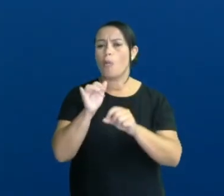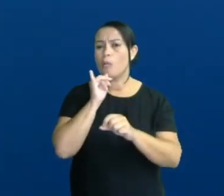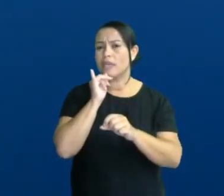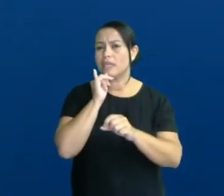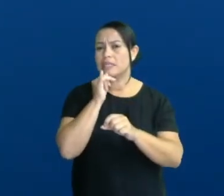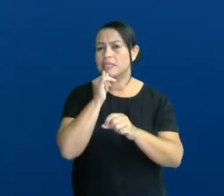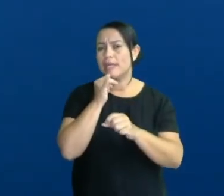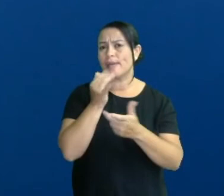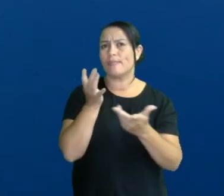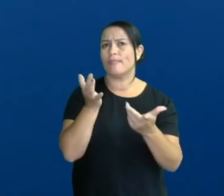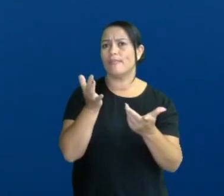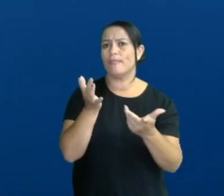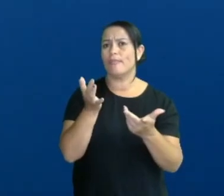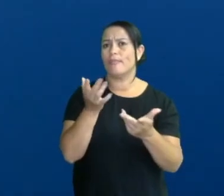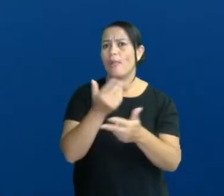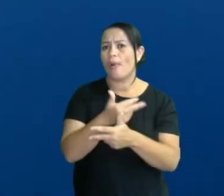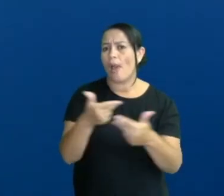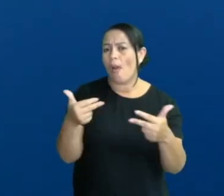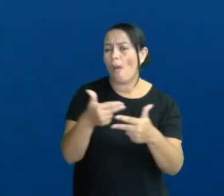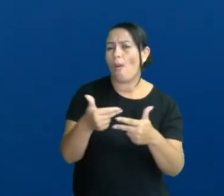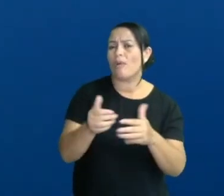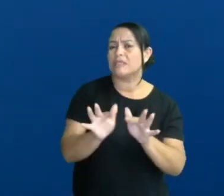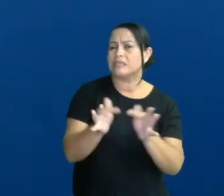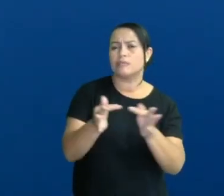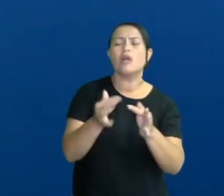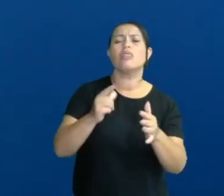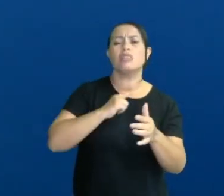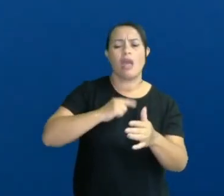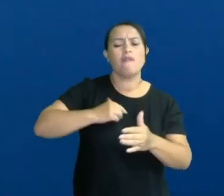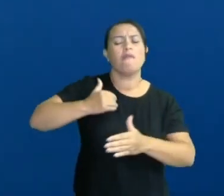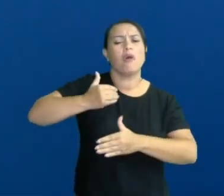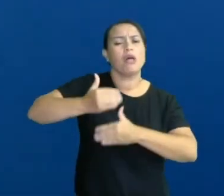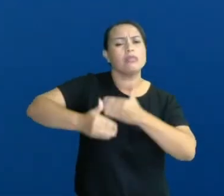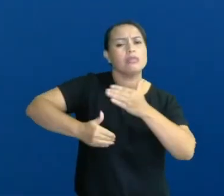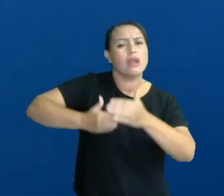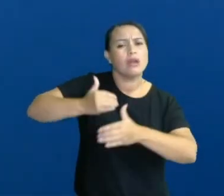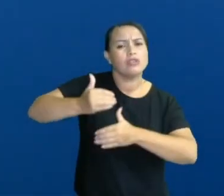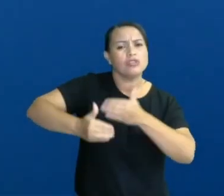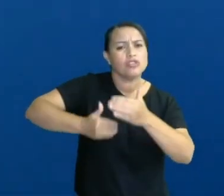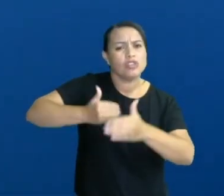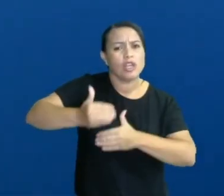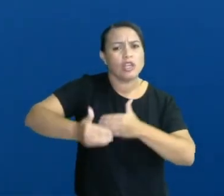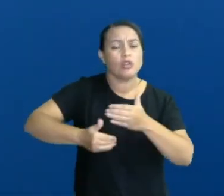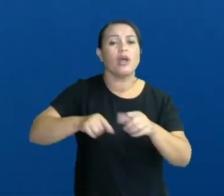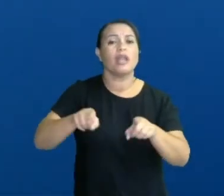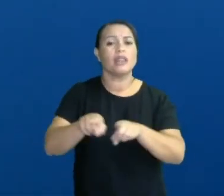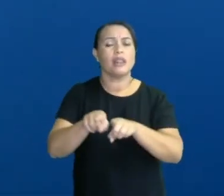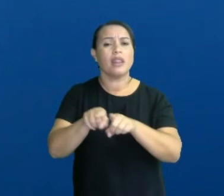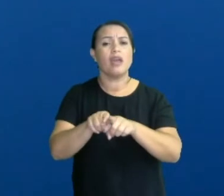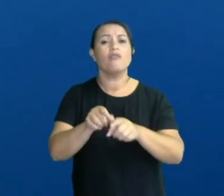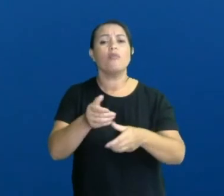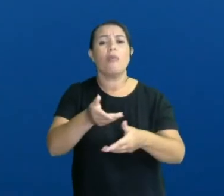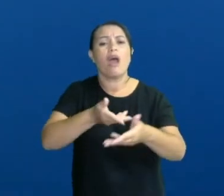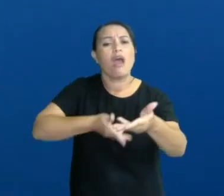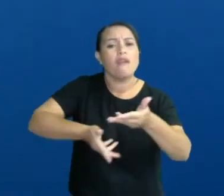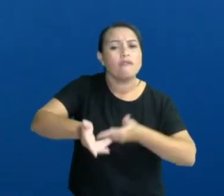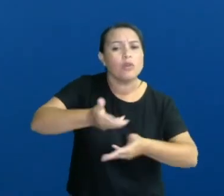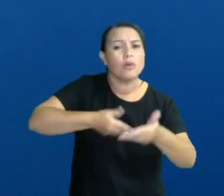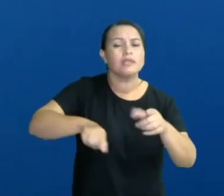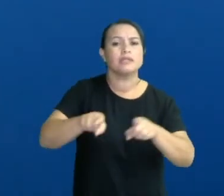em curso, teve toda uma trajetória e essa trajetória influenciou